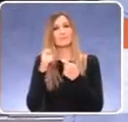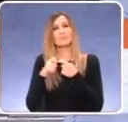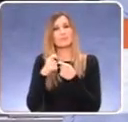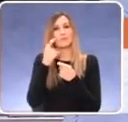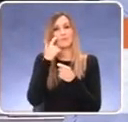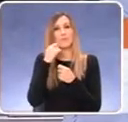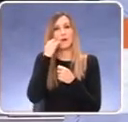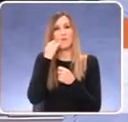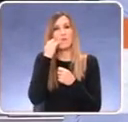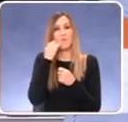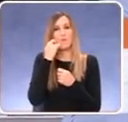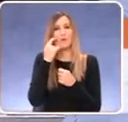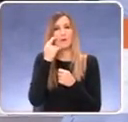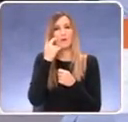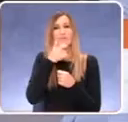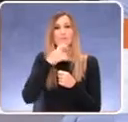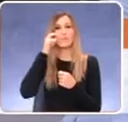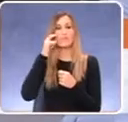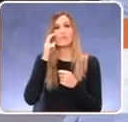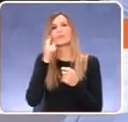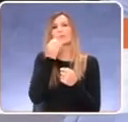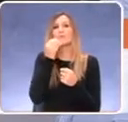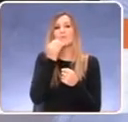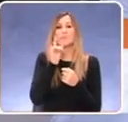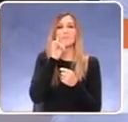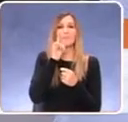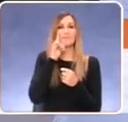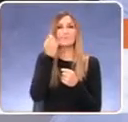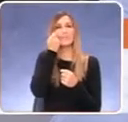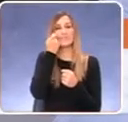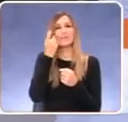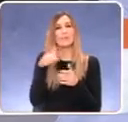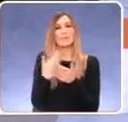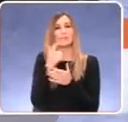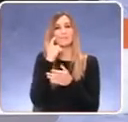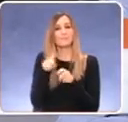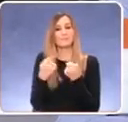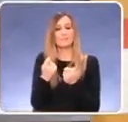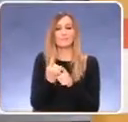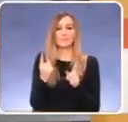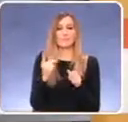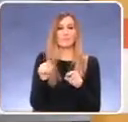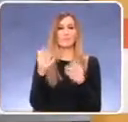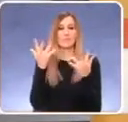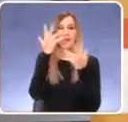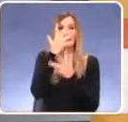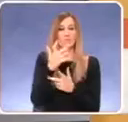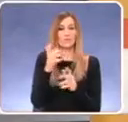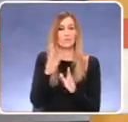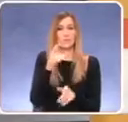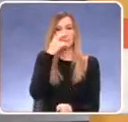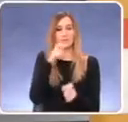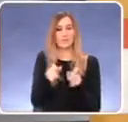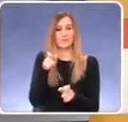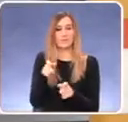vai acumulando bactérias e comida entre a prótese e os dentes e estragam os dentes. Também não vejo como não usar durante a noite, sobretudo aquelas pessoas que